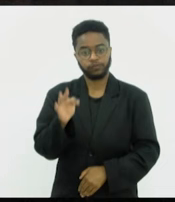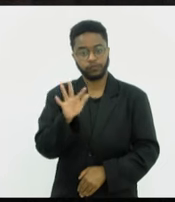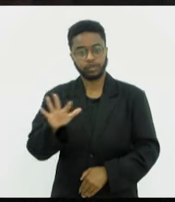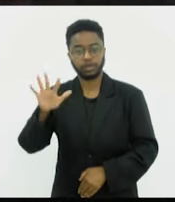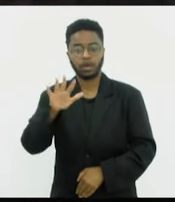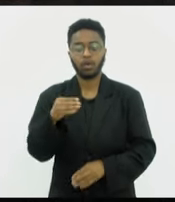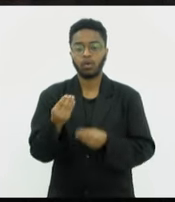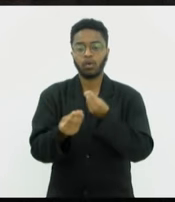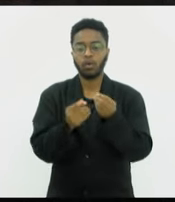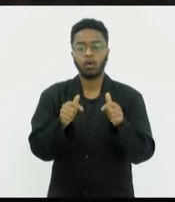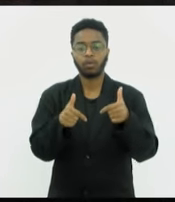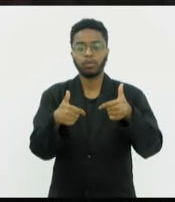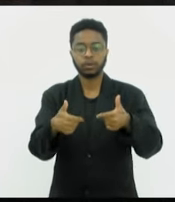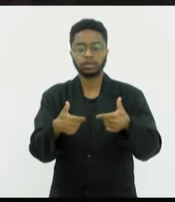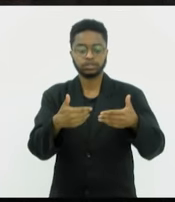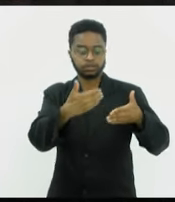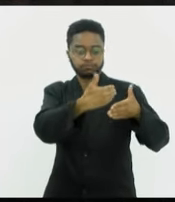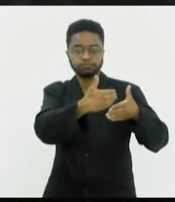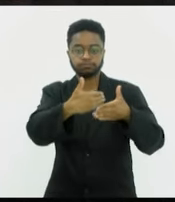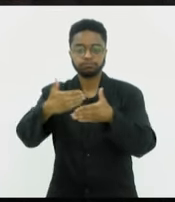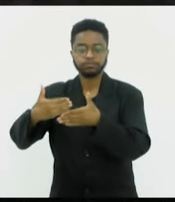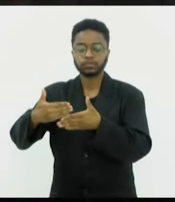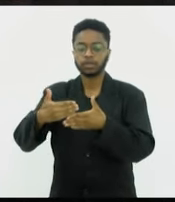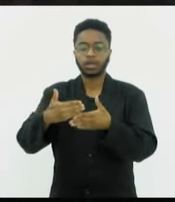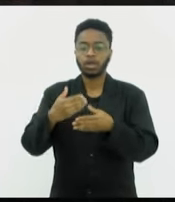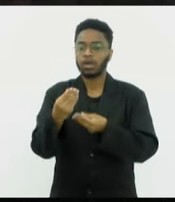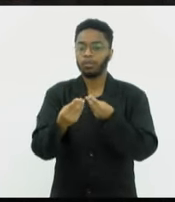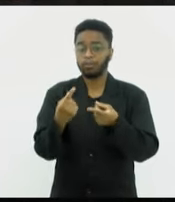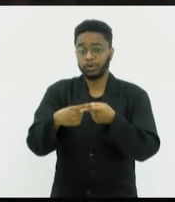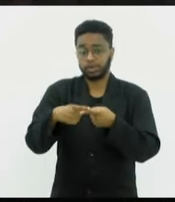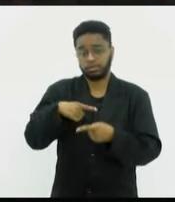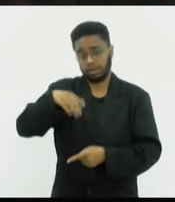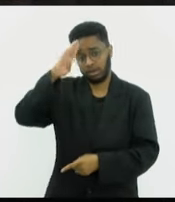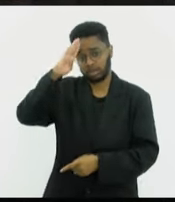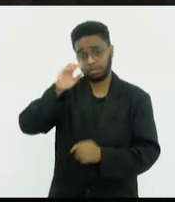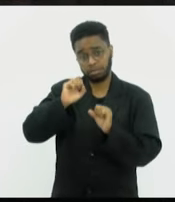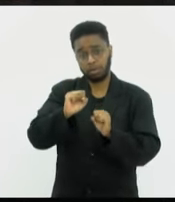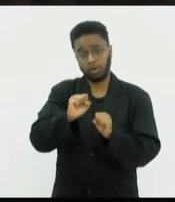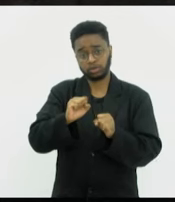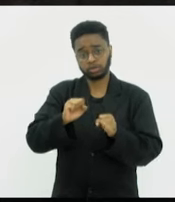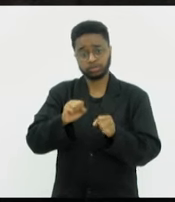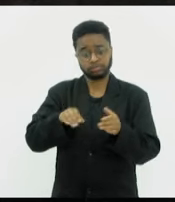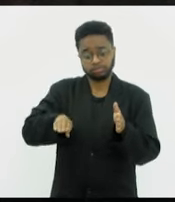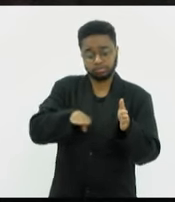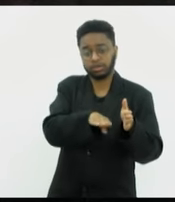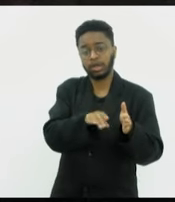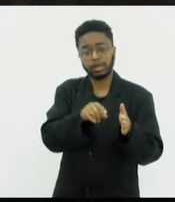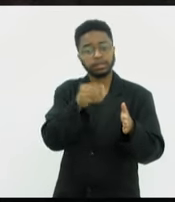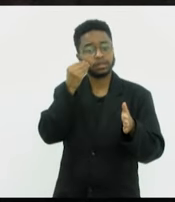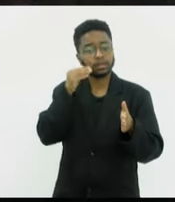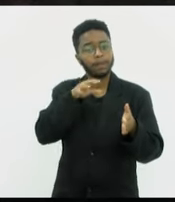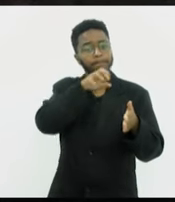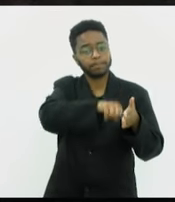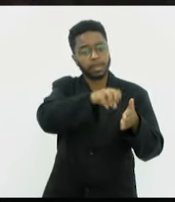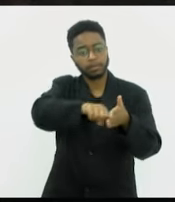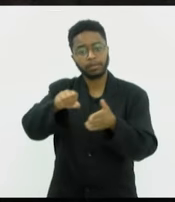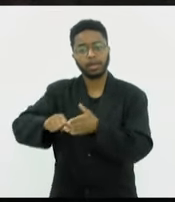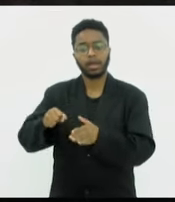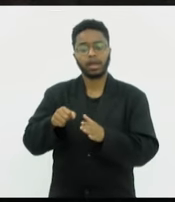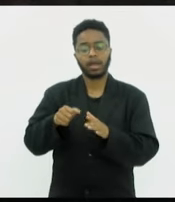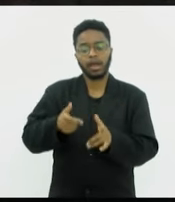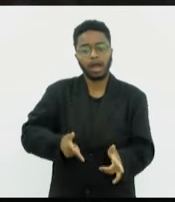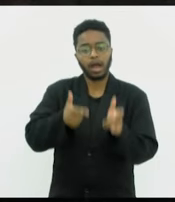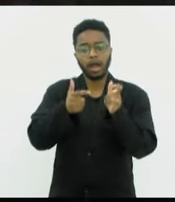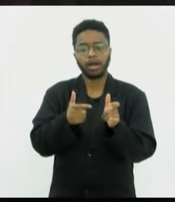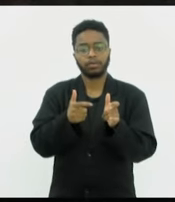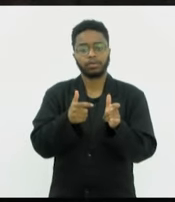fronteiras do governo federal? Por que não pega o exército? Bota o exército na fronteira. para poder buscar lá o armamento que os caras trazem lá